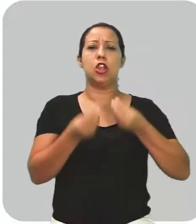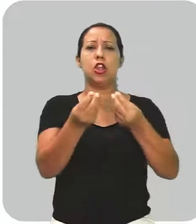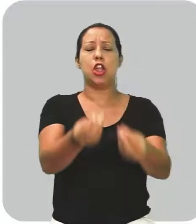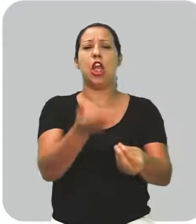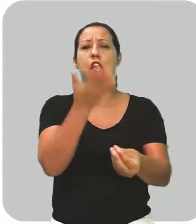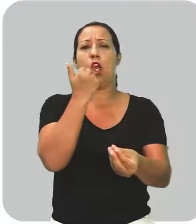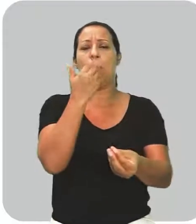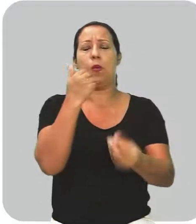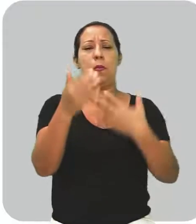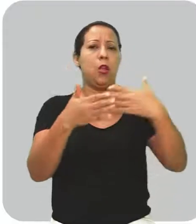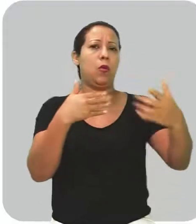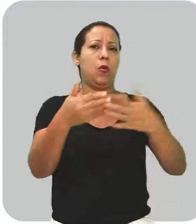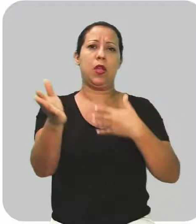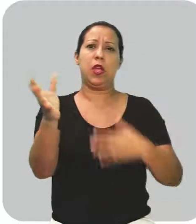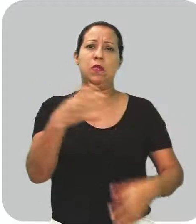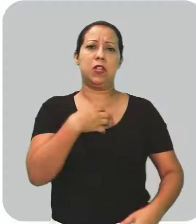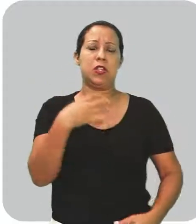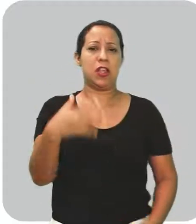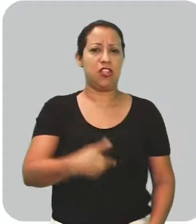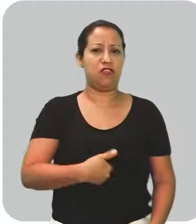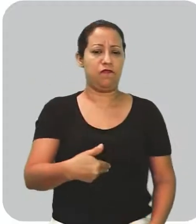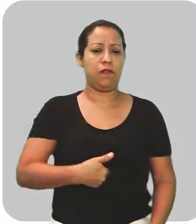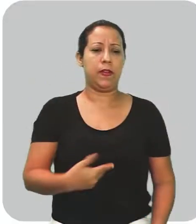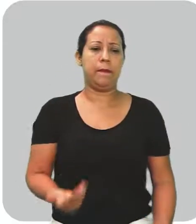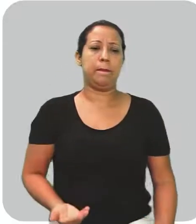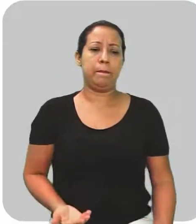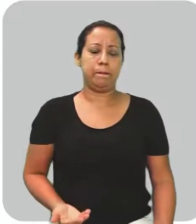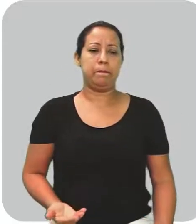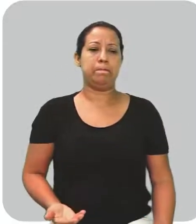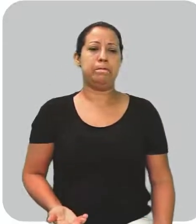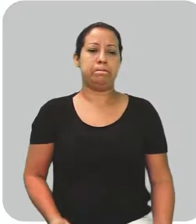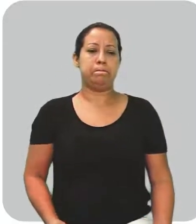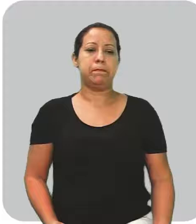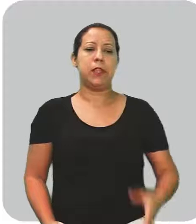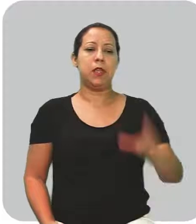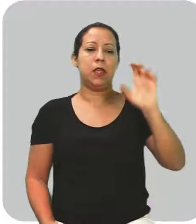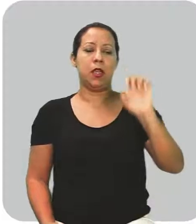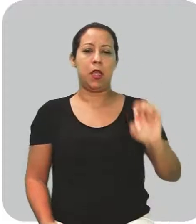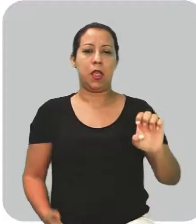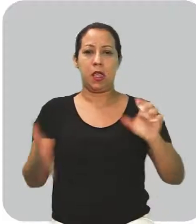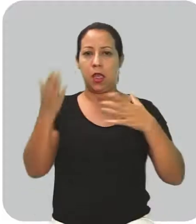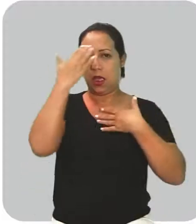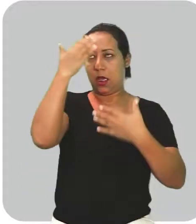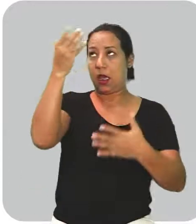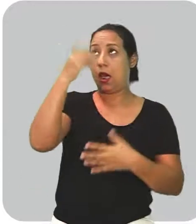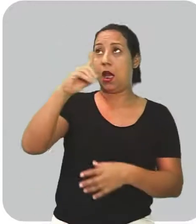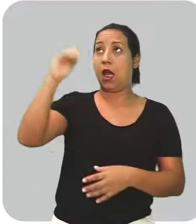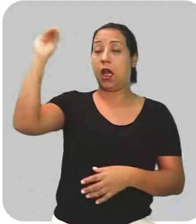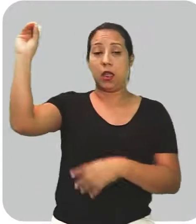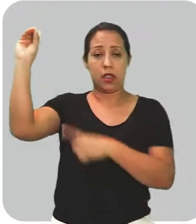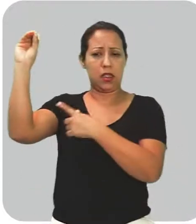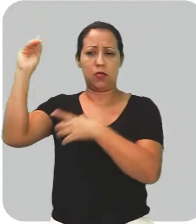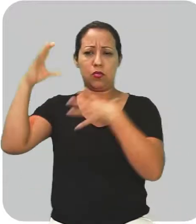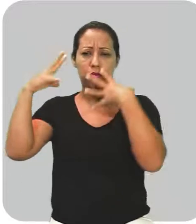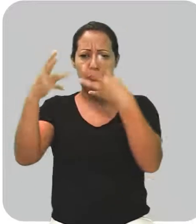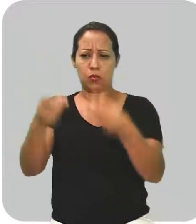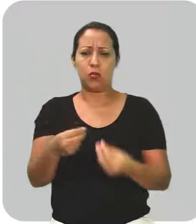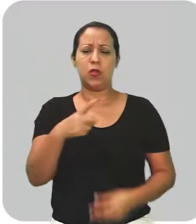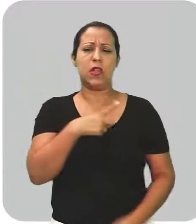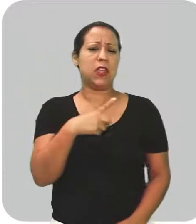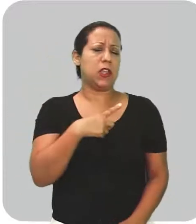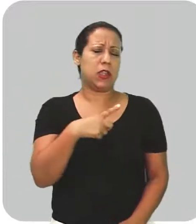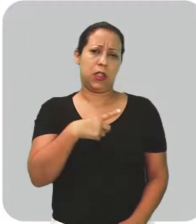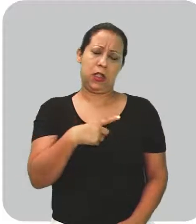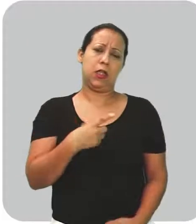tenha fome. E. Agradeça a Deus a quem pertence tudo que sou e tenho. E